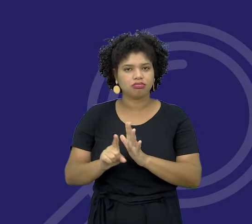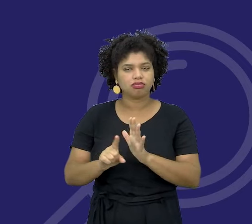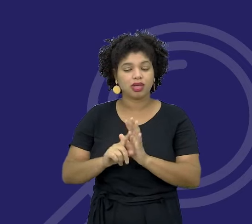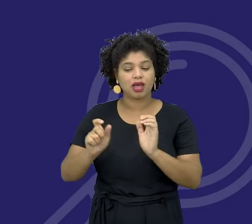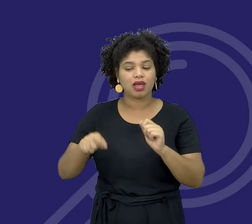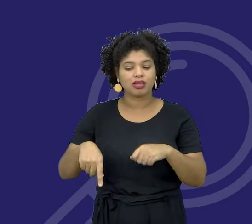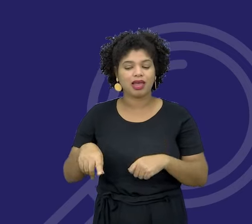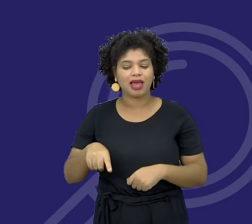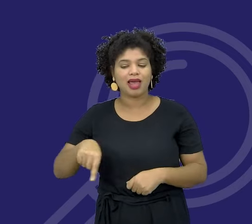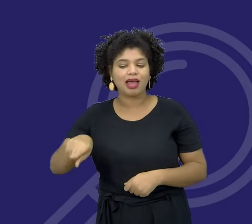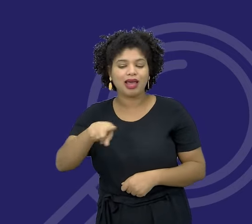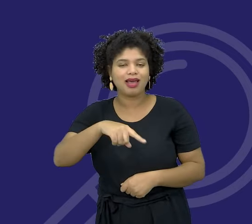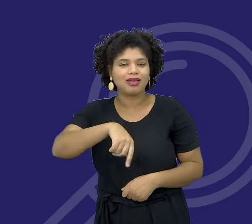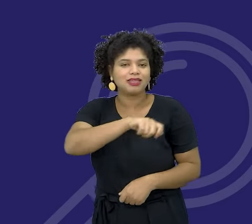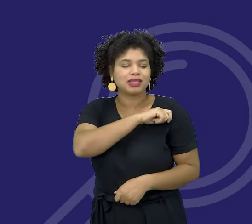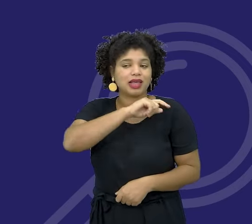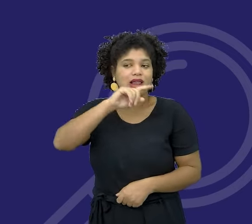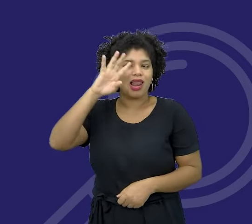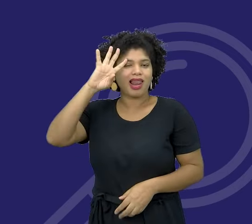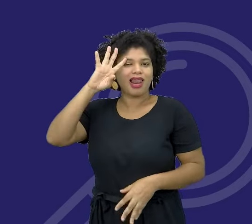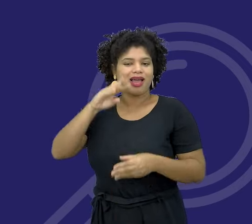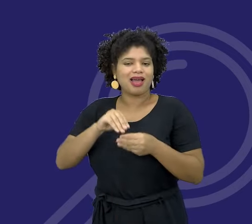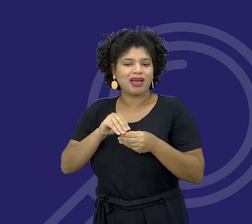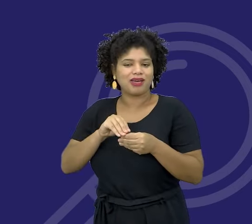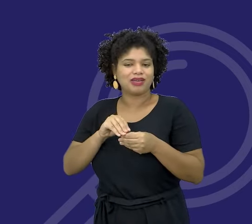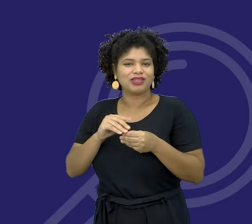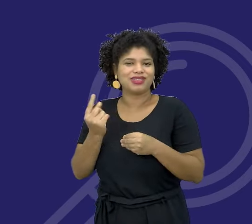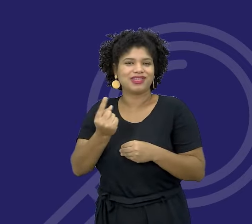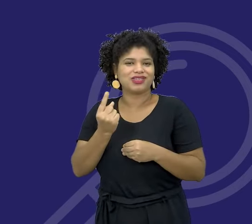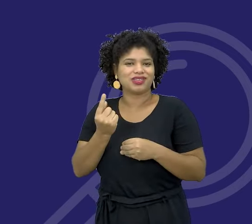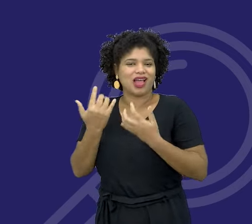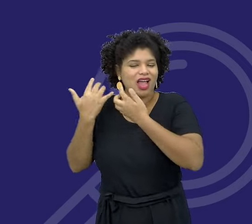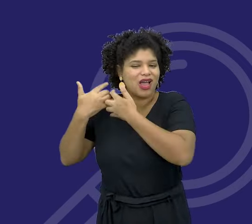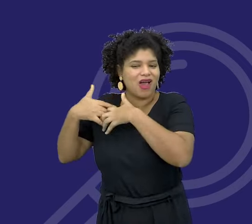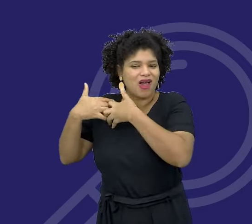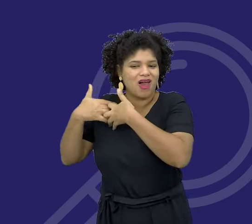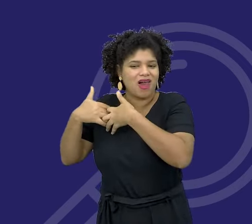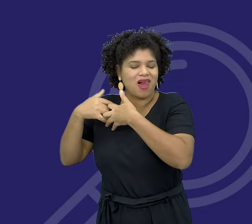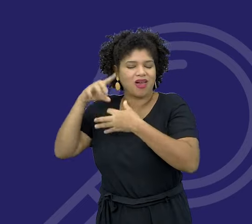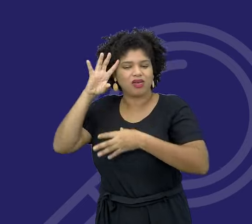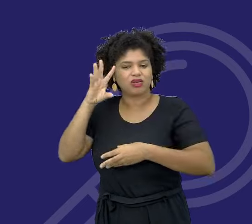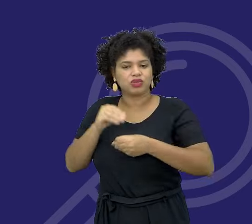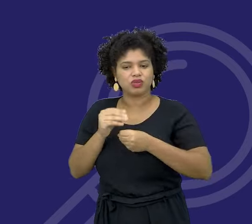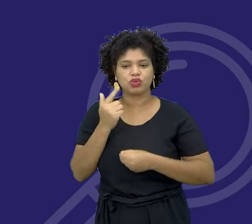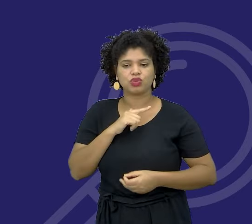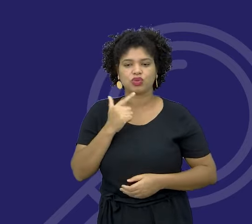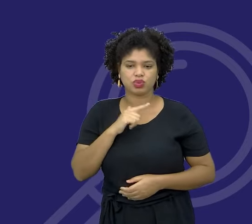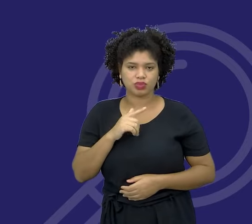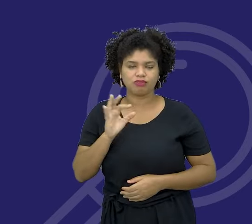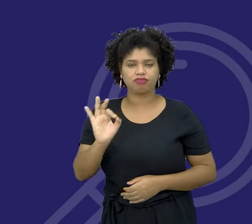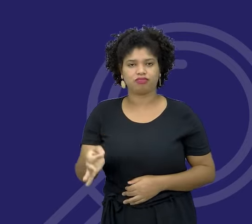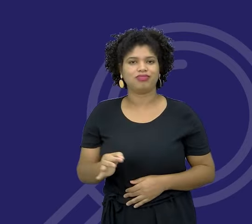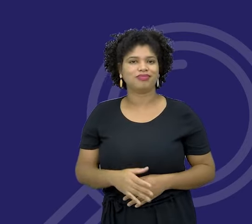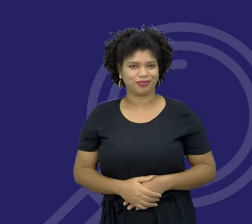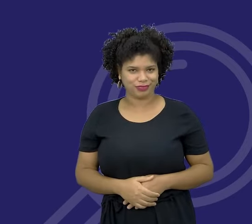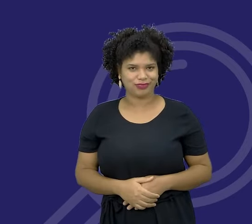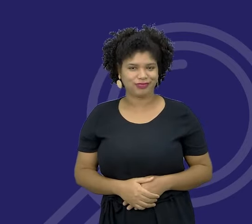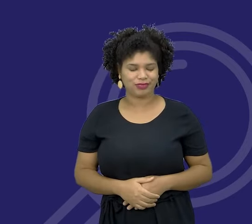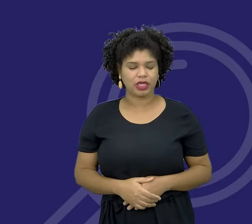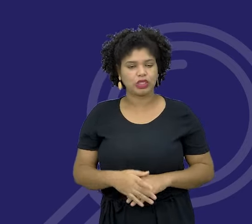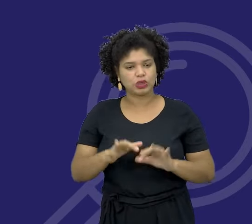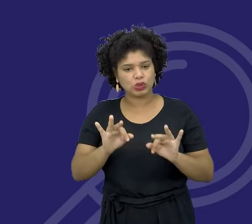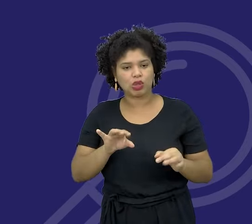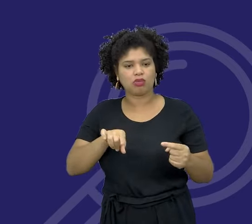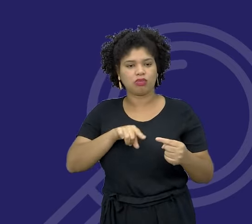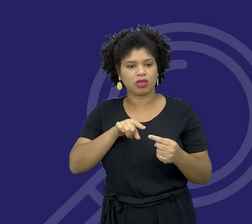quê? Para que o estudante chegue na resolução, né? Que ele chegue na resolução correta, na resolução final